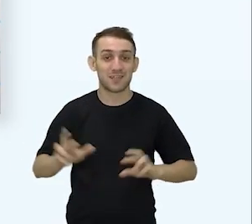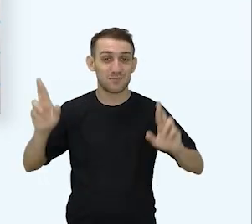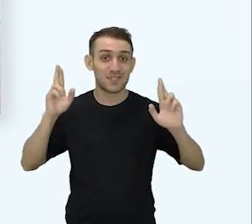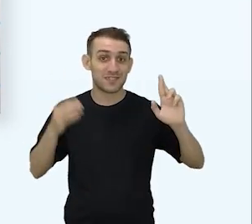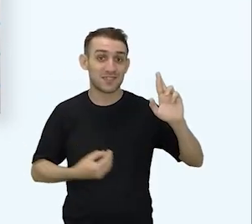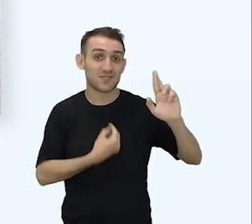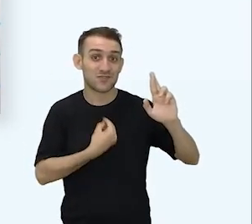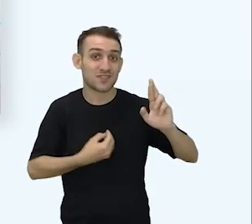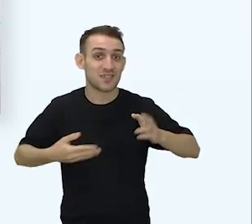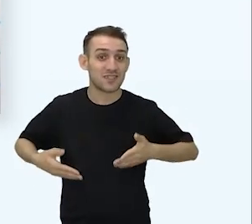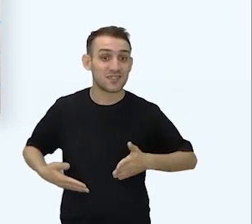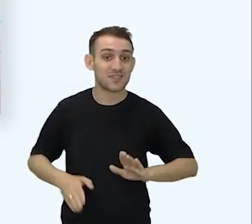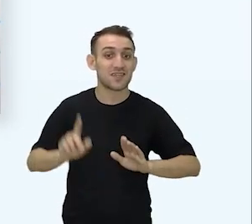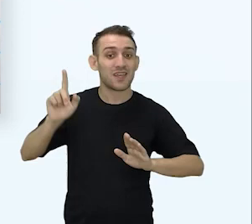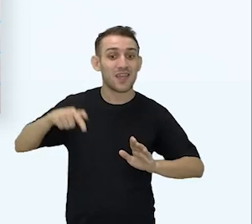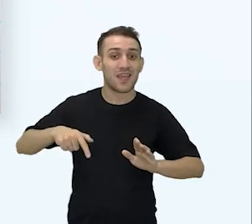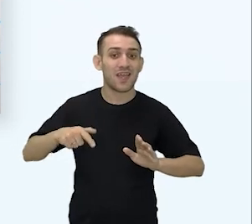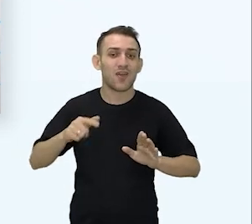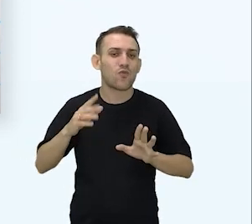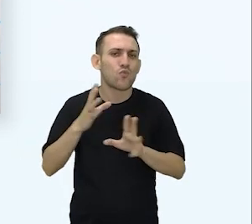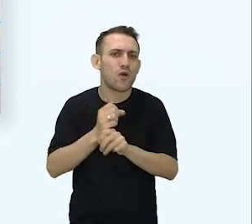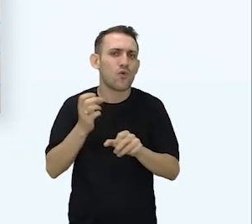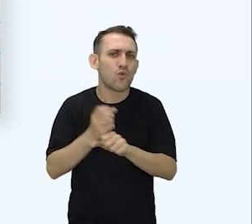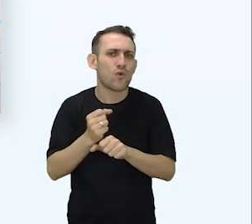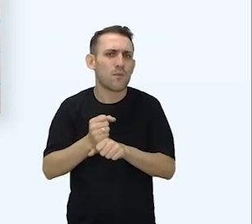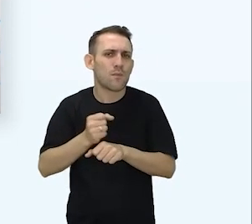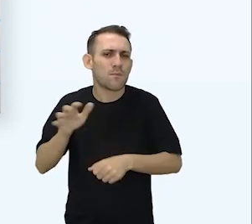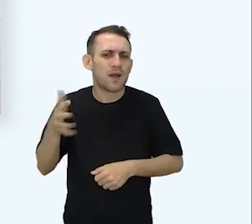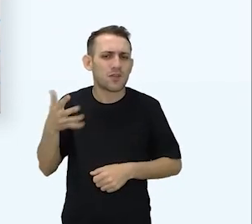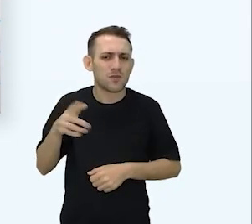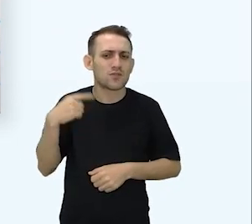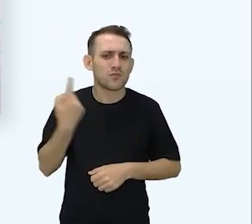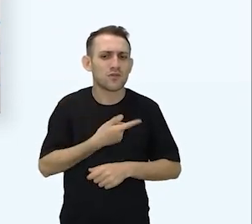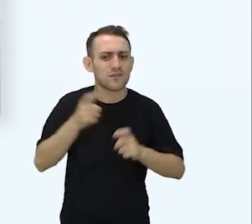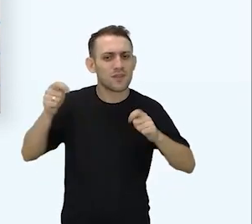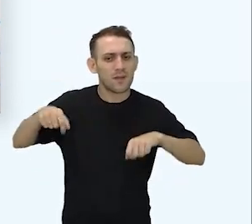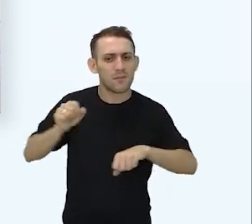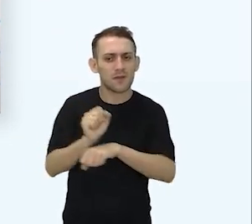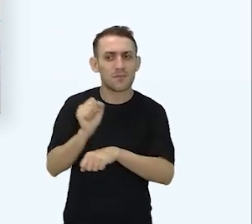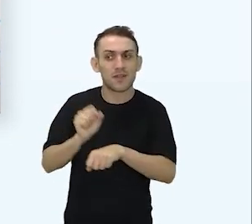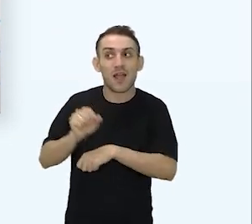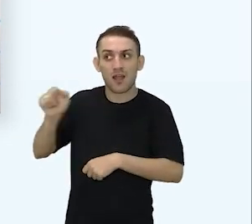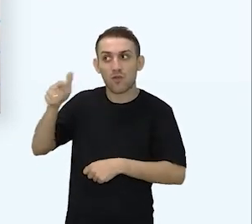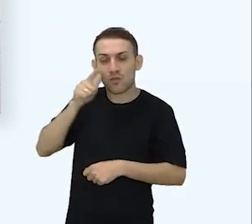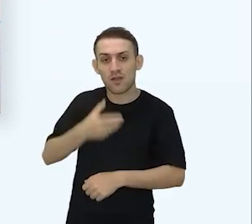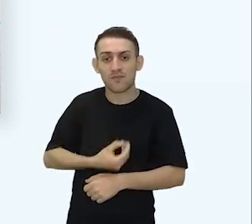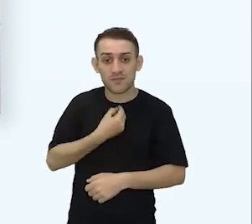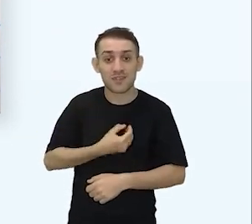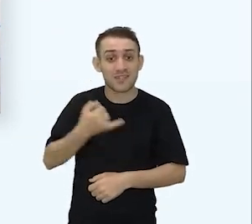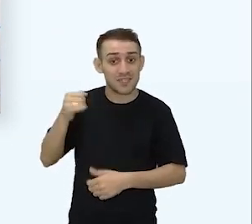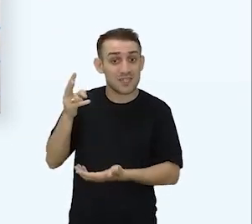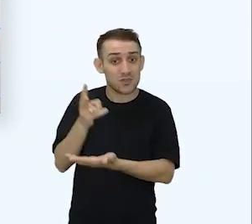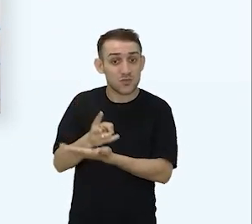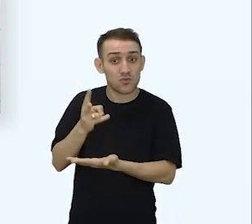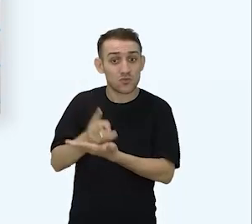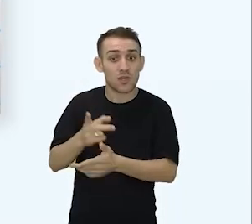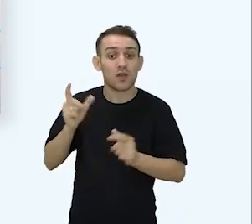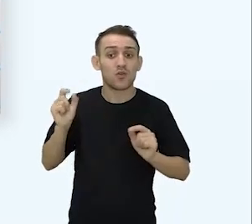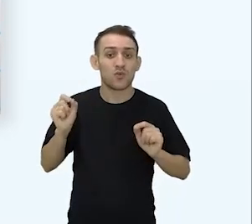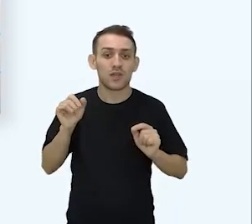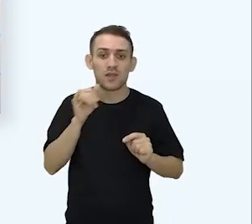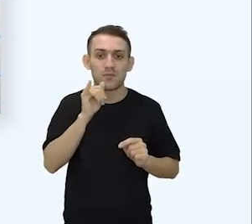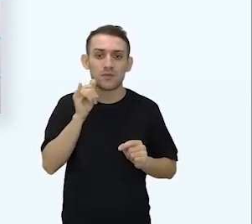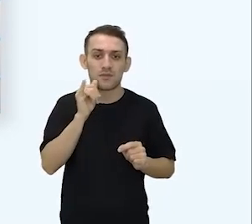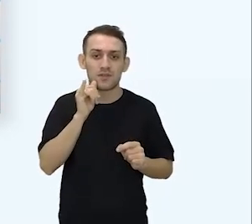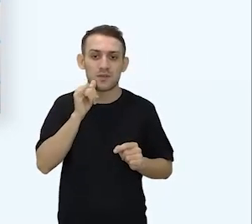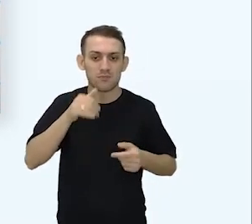de vida ao nascer é uma estimativa do número de anos que podemos esperar que um indivíduo viva se mantidas as mesmas condições